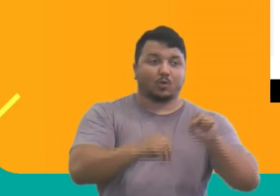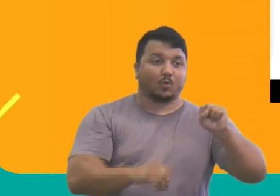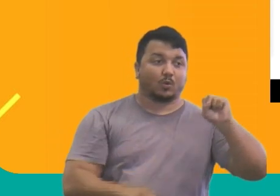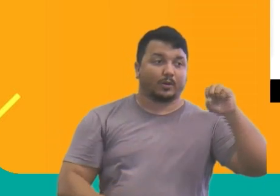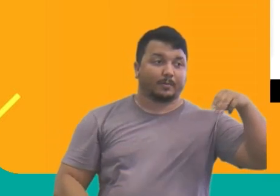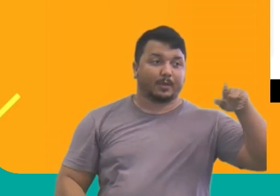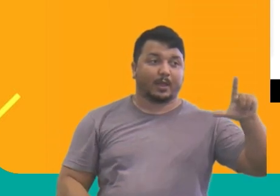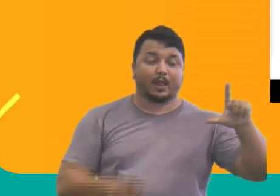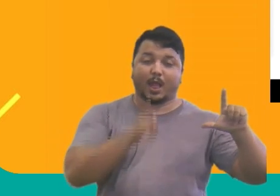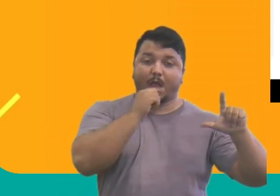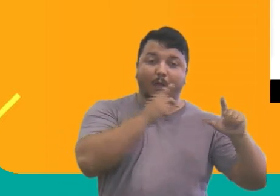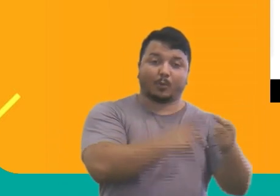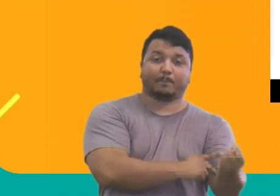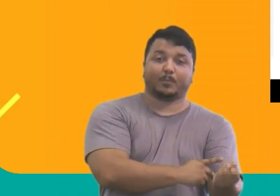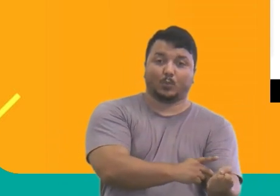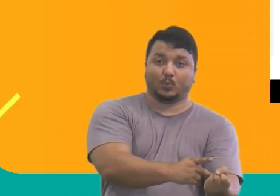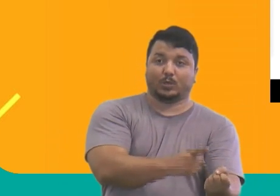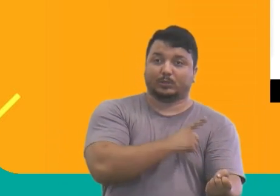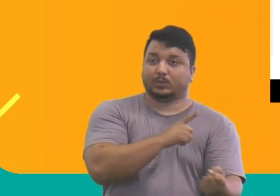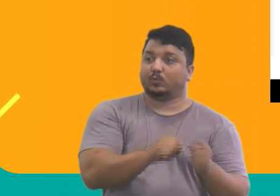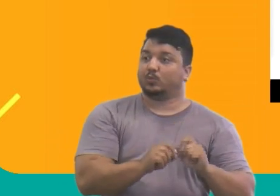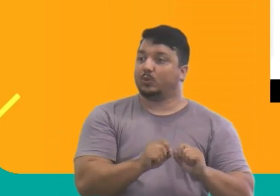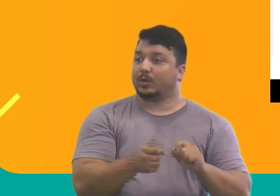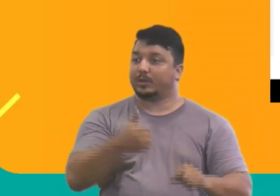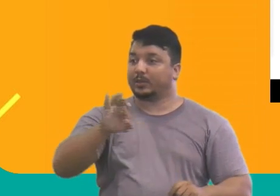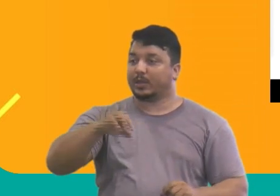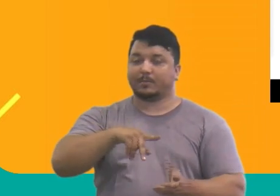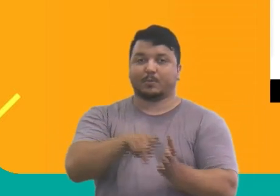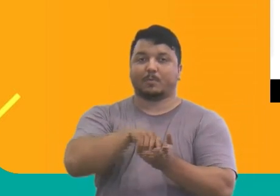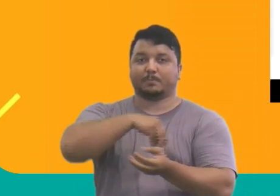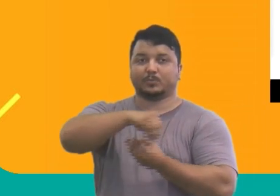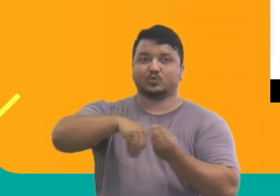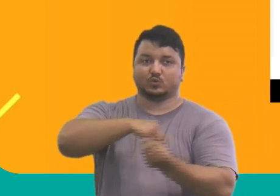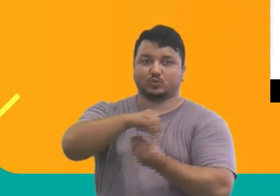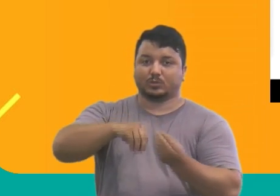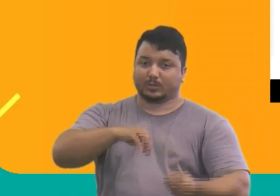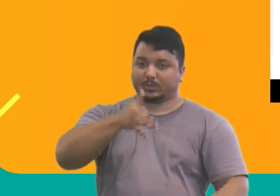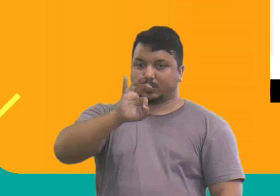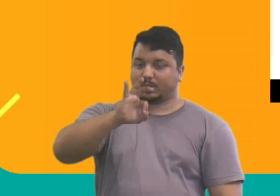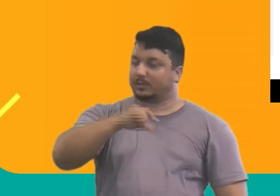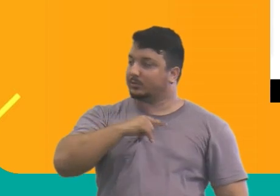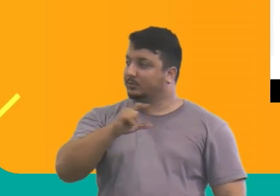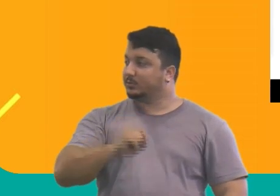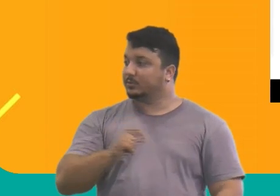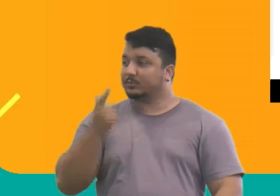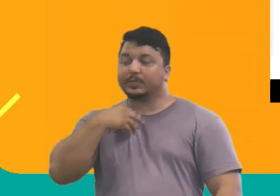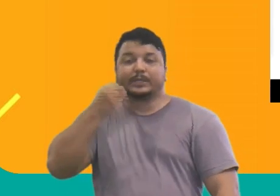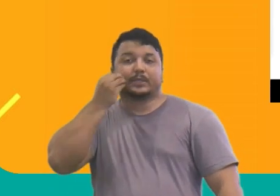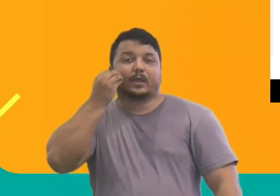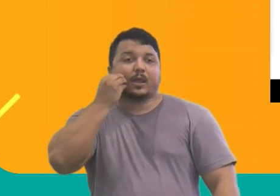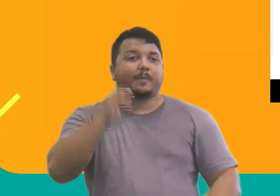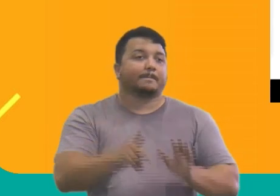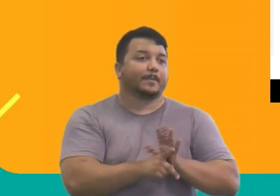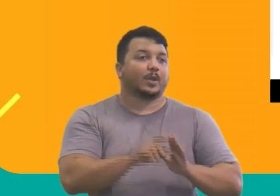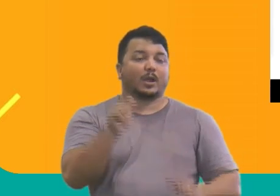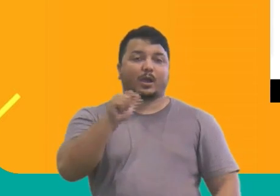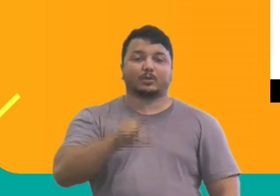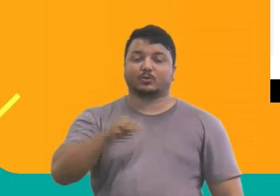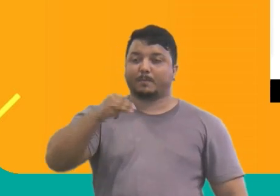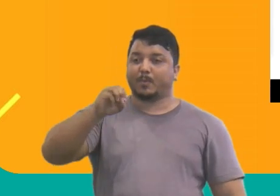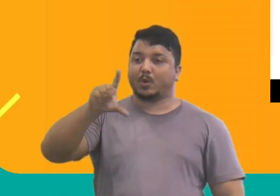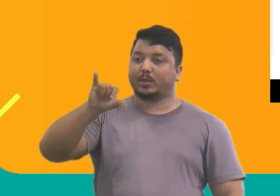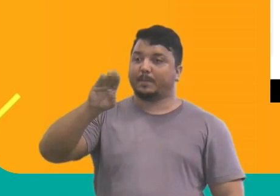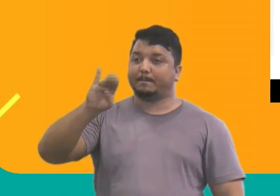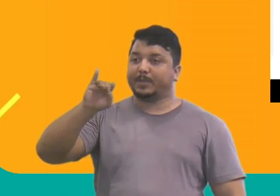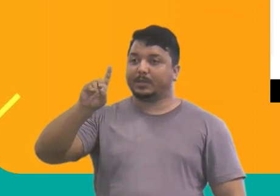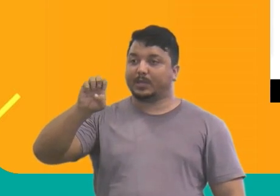água pura, de modo a produzir 10 ml de solução. Essa solução foi submetida ao teste com azul de molibdênio, que